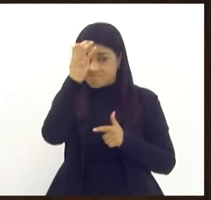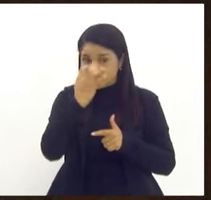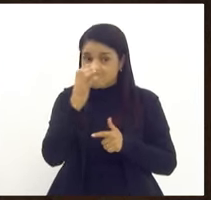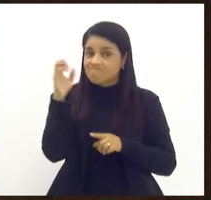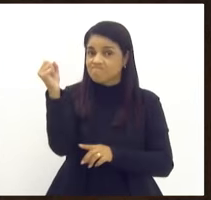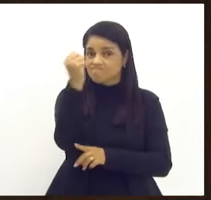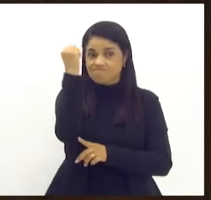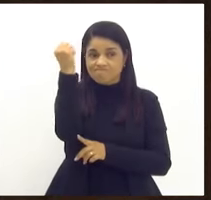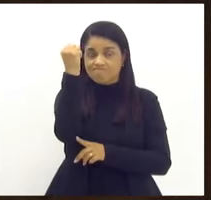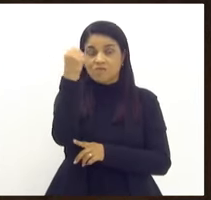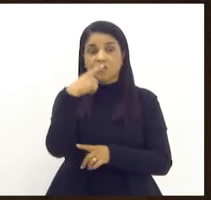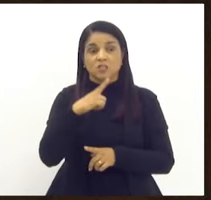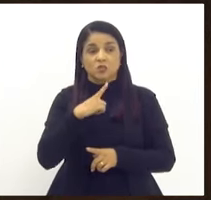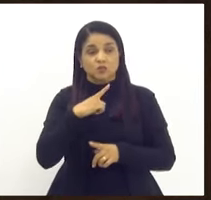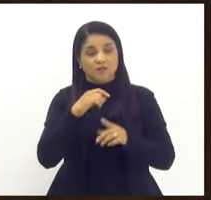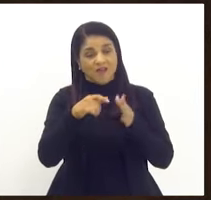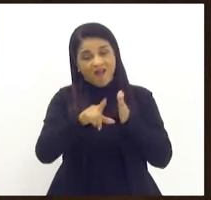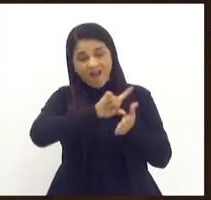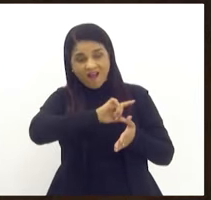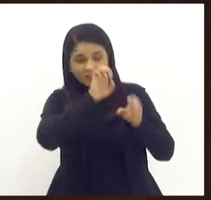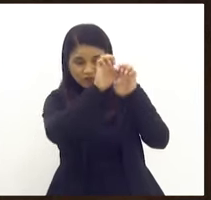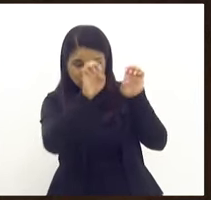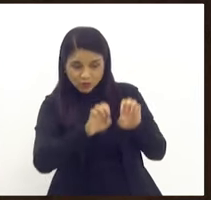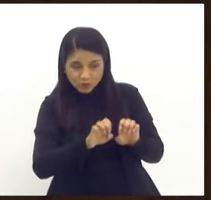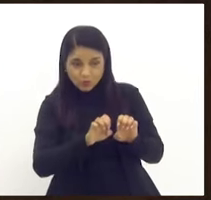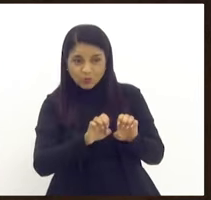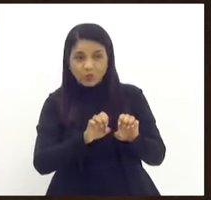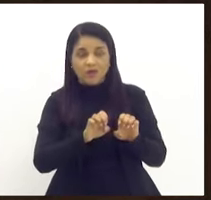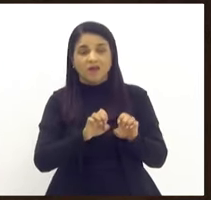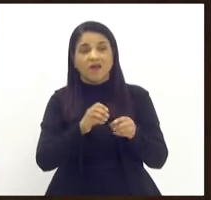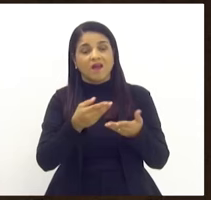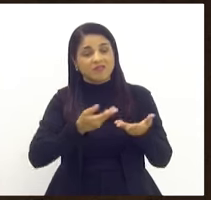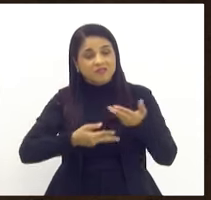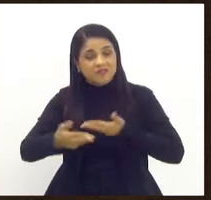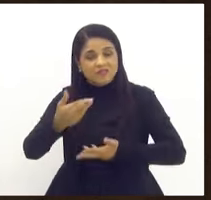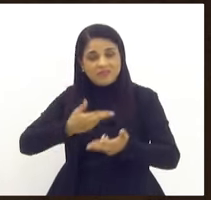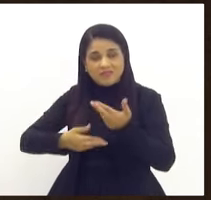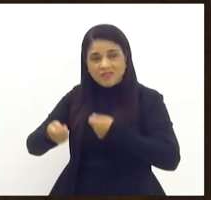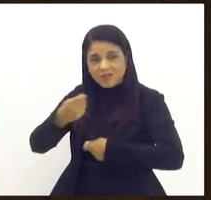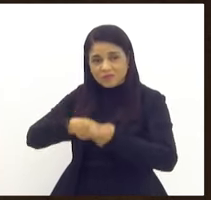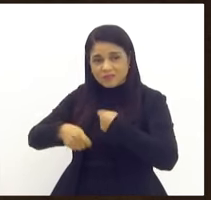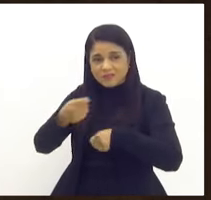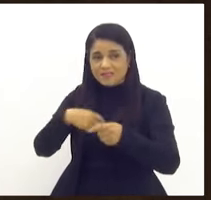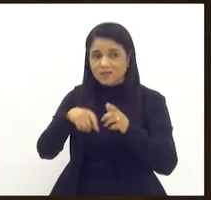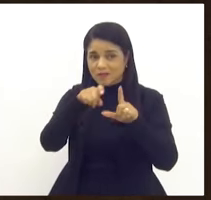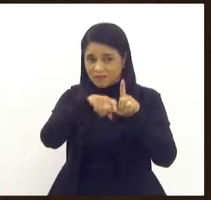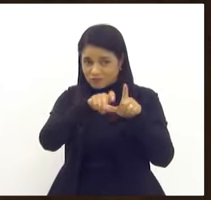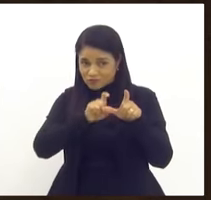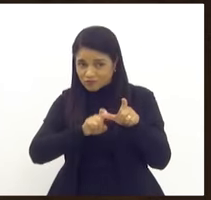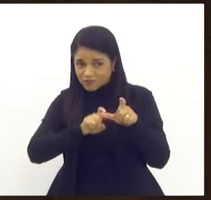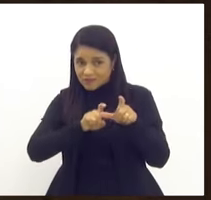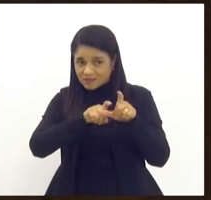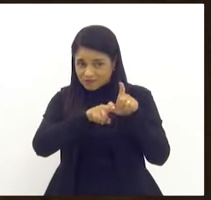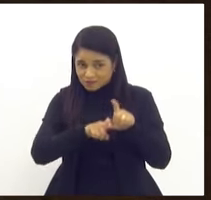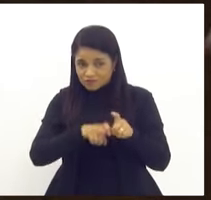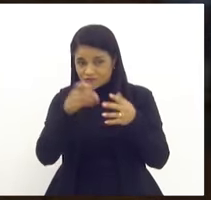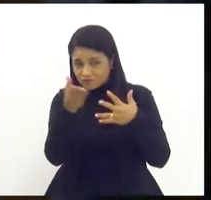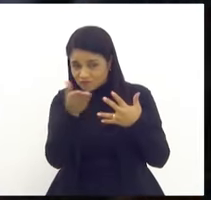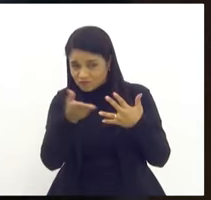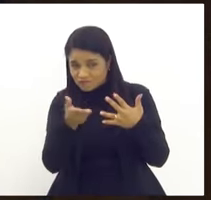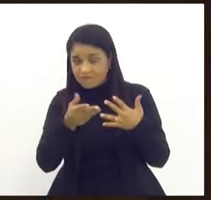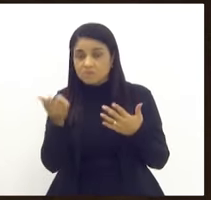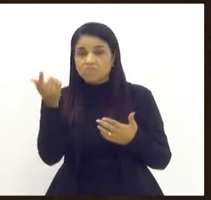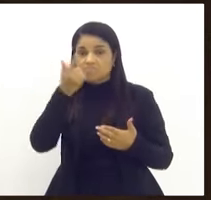algo estruturante sobretudo em relação à renegociação da dívida a gente vence esse ano